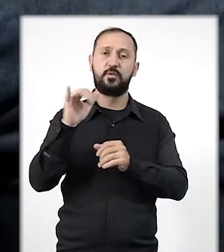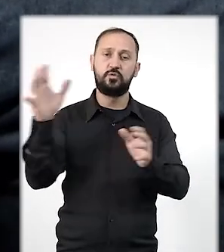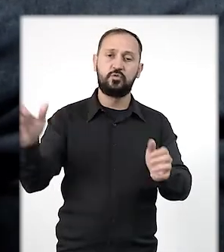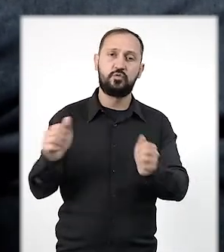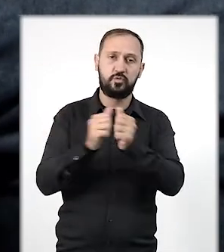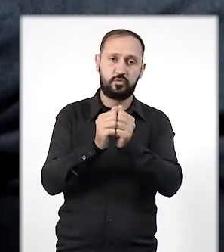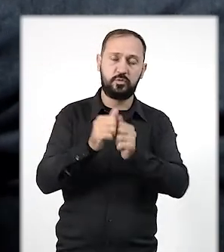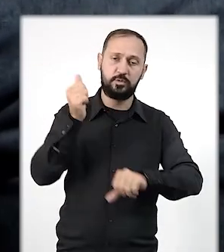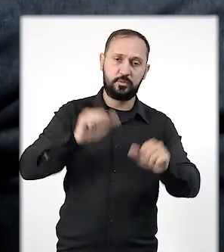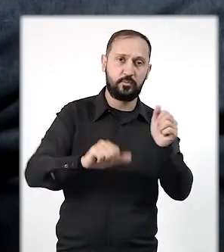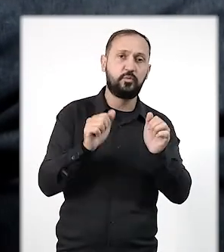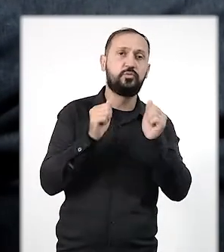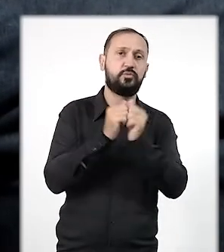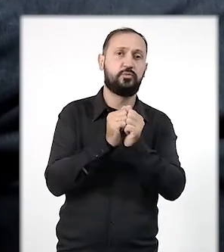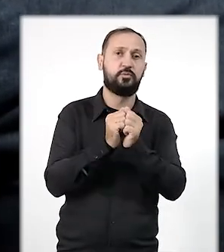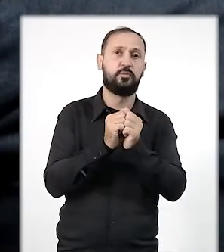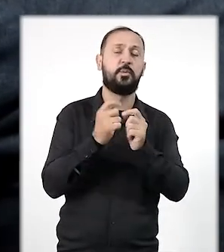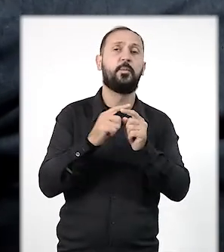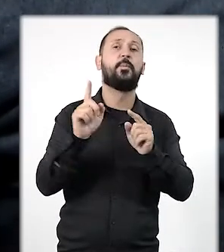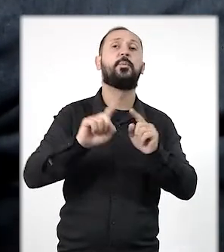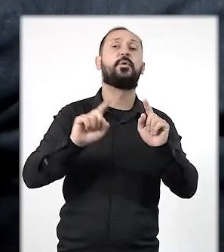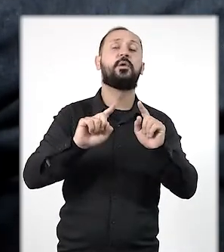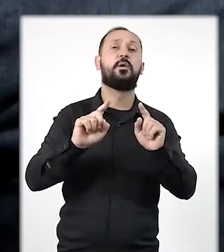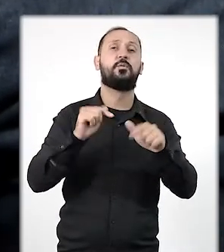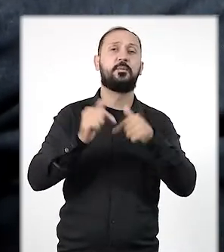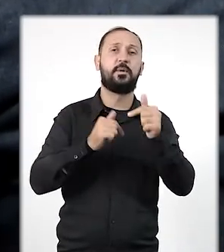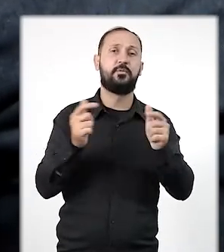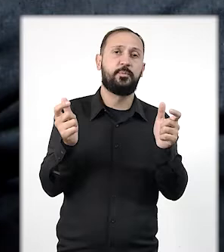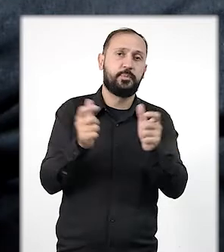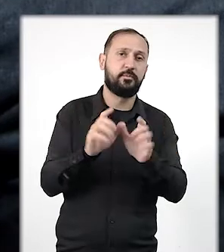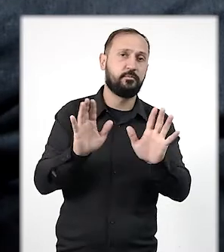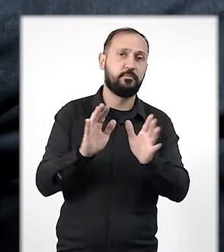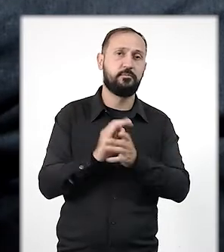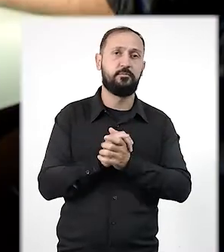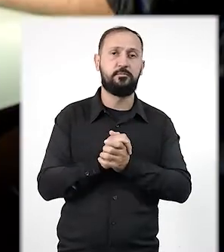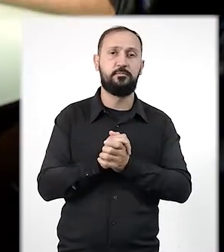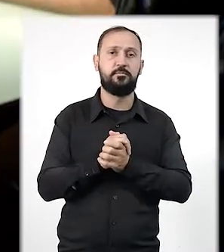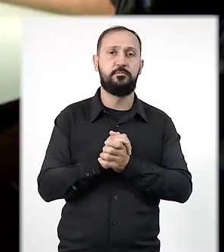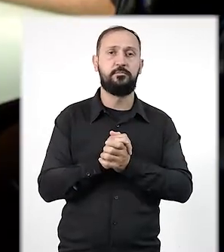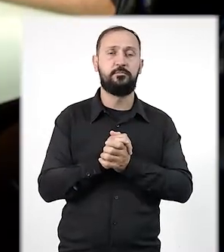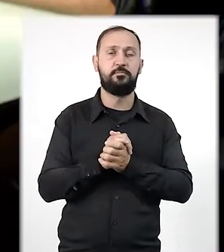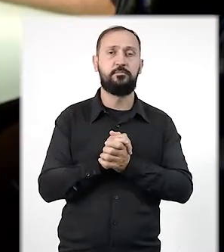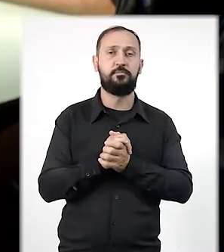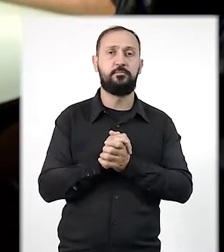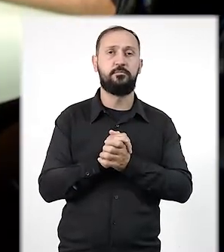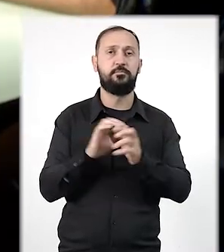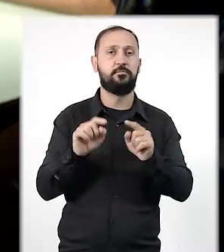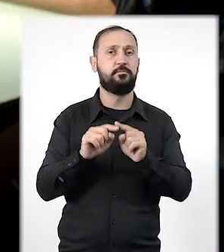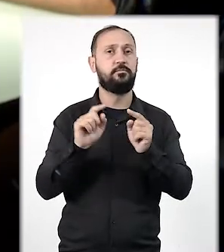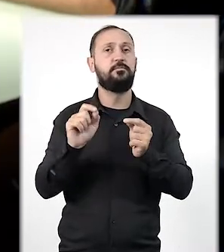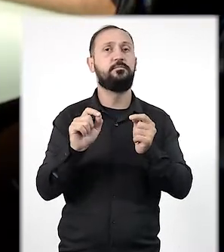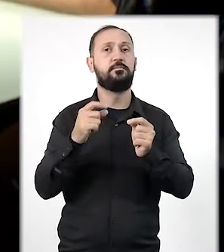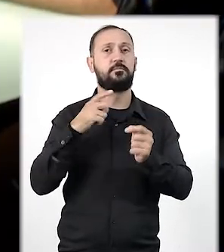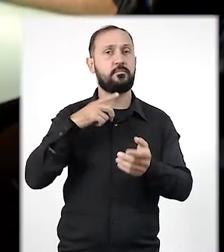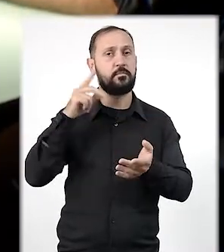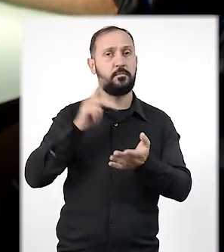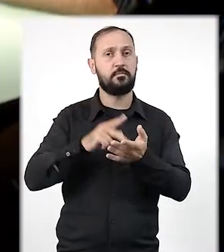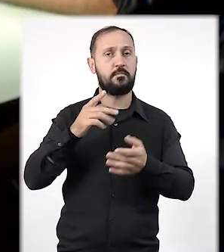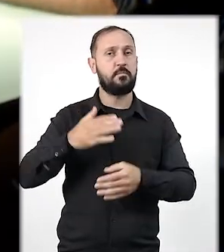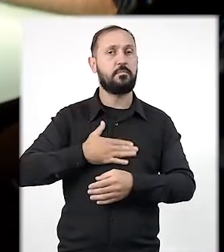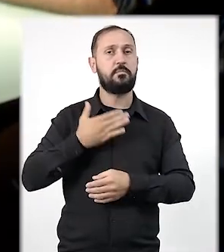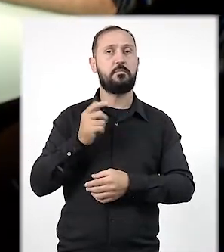e fizemos a análise dos dados juntos, né? Não significa que o trabalho foi menor, né? Mas o que